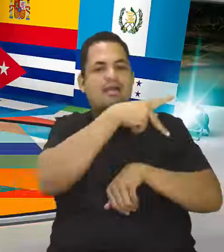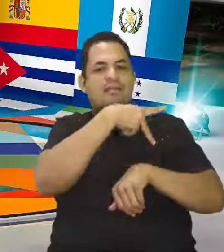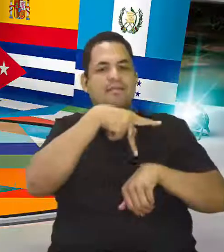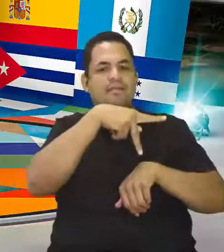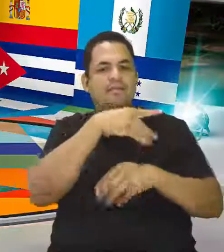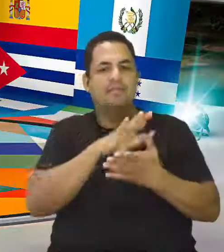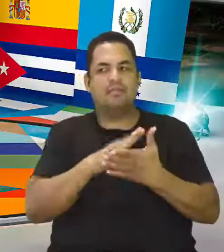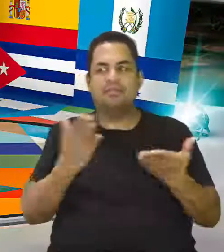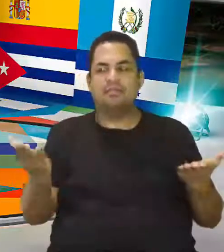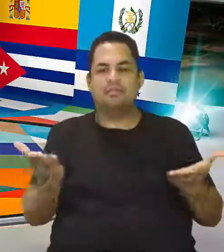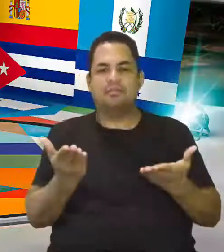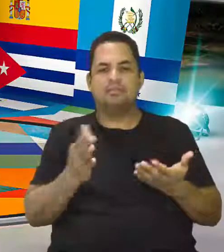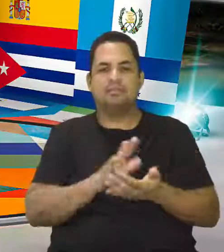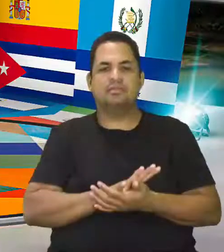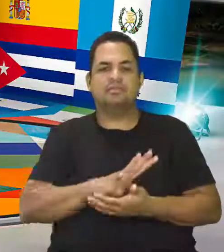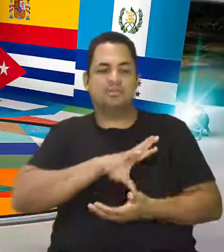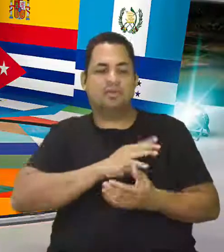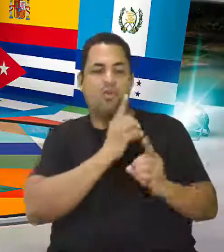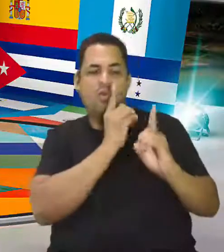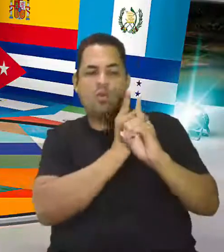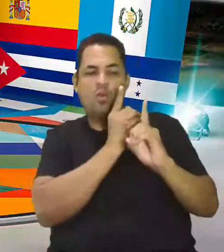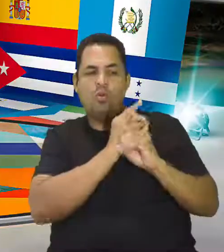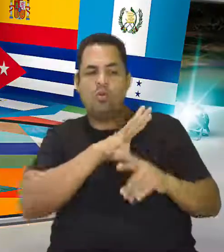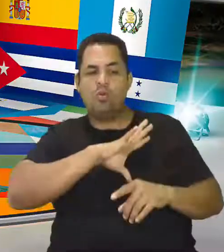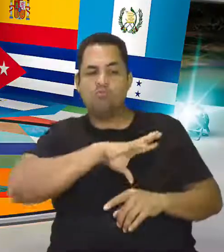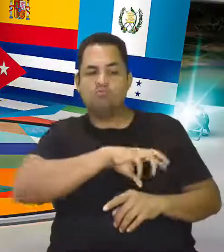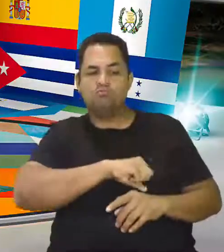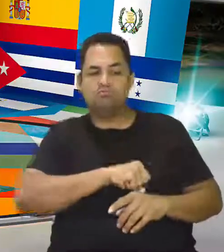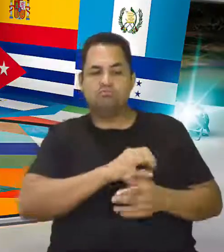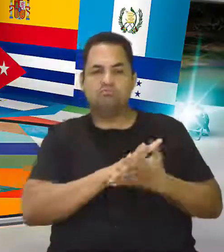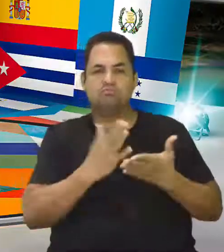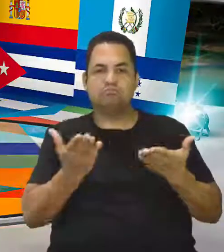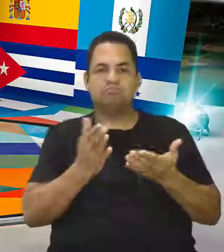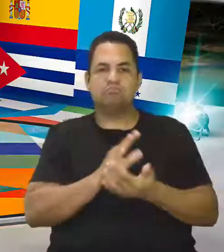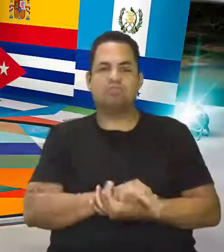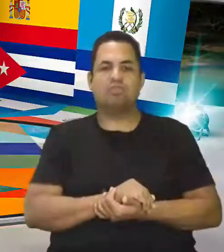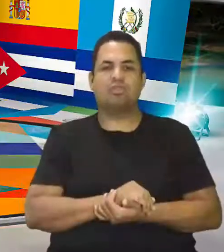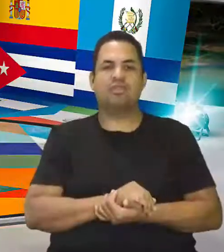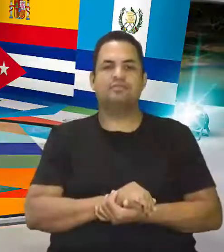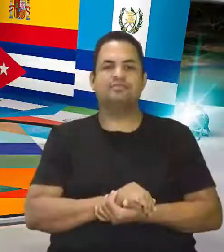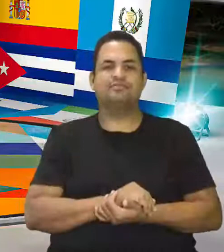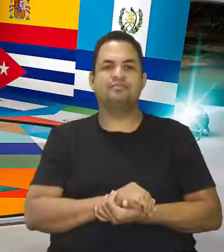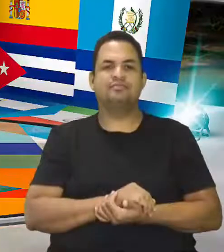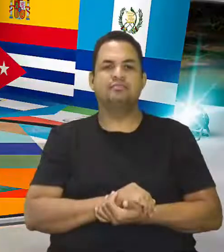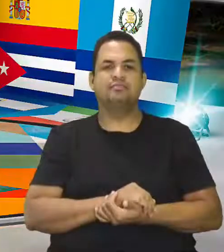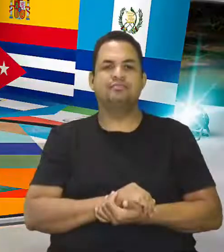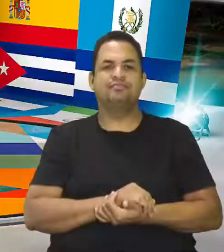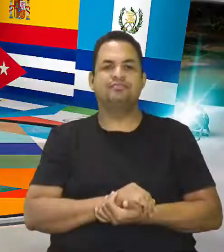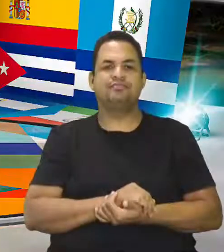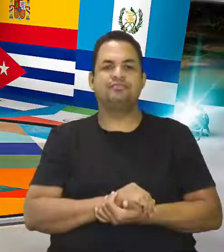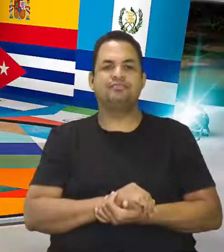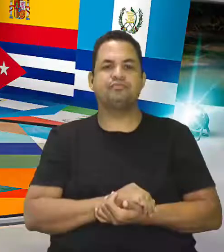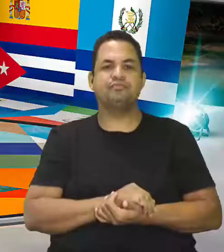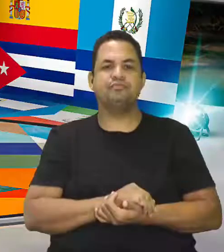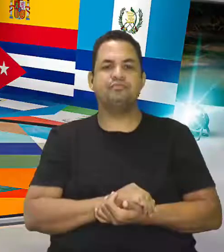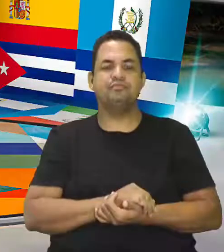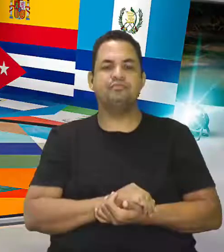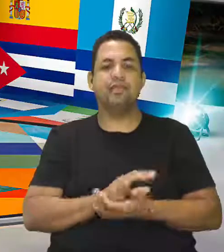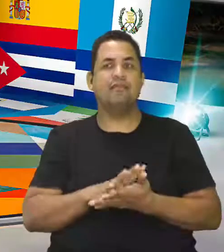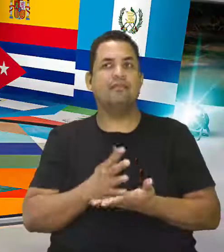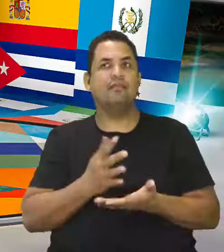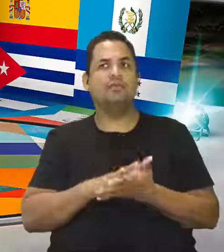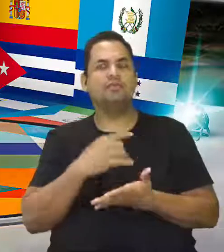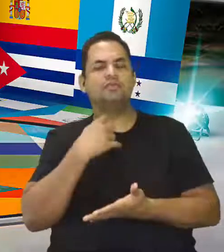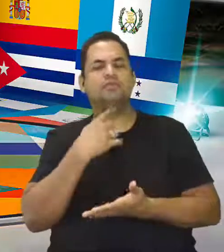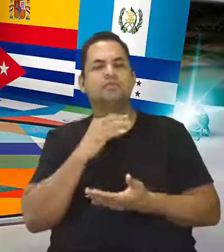se apaixona por ela. Cavalheiro. Só que ele ficou, como a gente falou anteriormente, ele ficou em dúvida, o